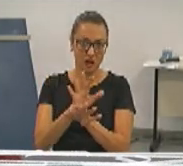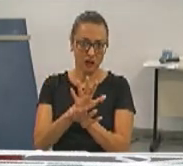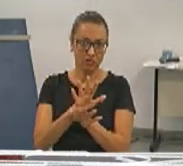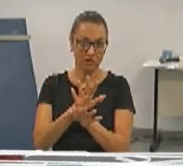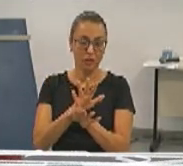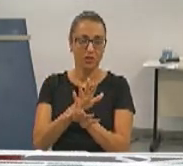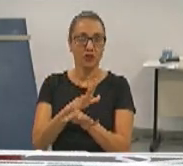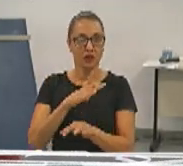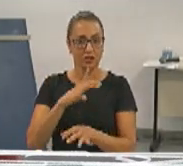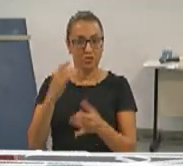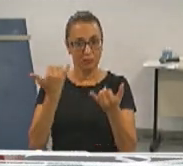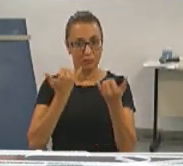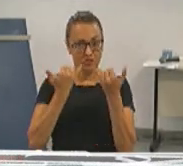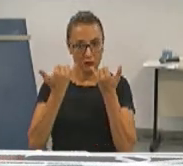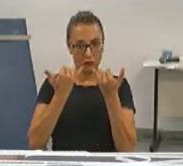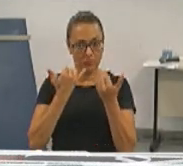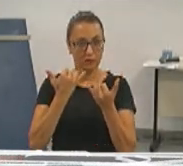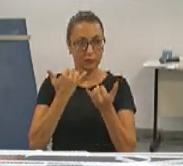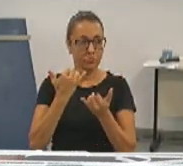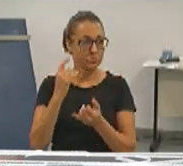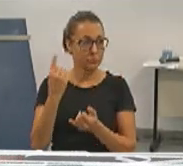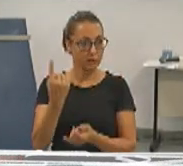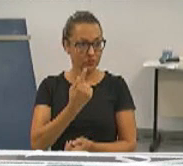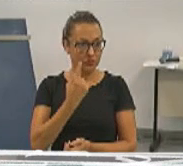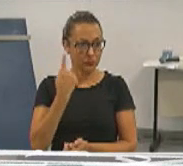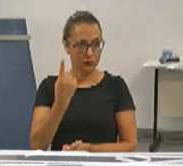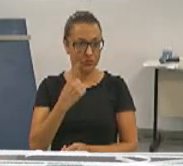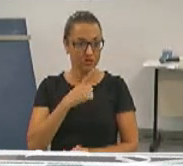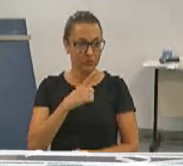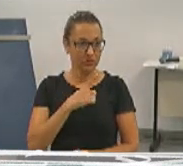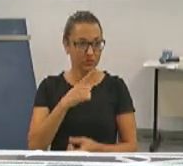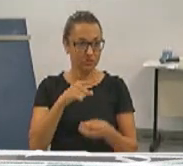Temos a informação que nós temos